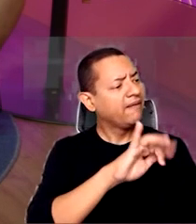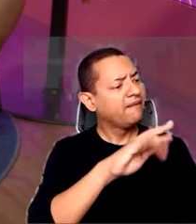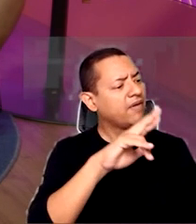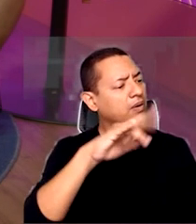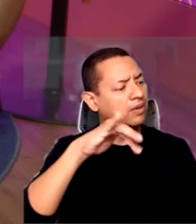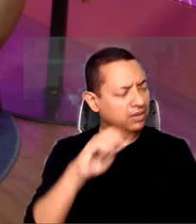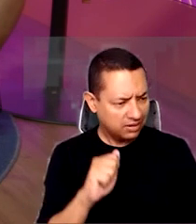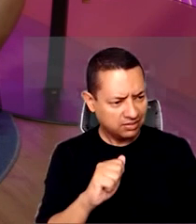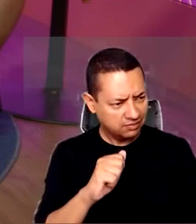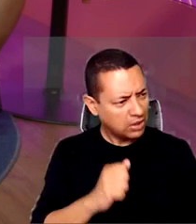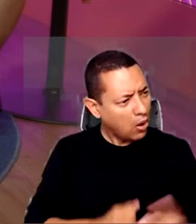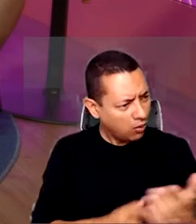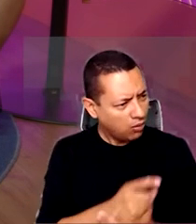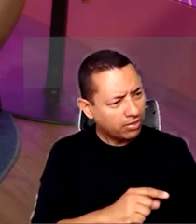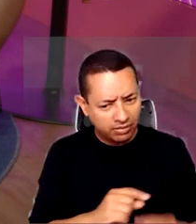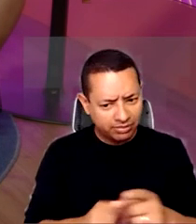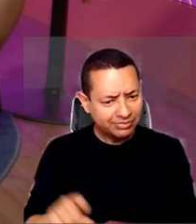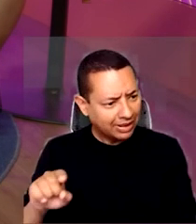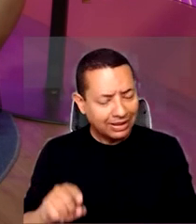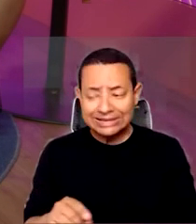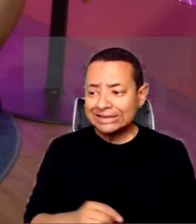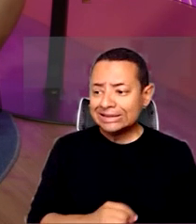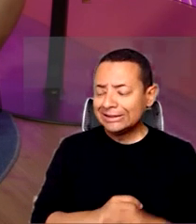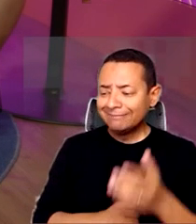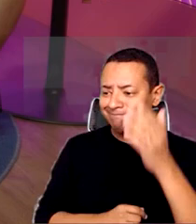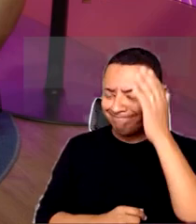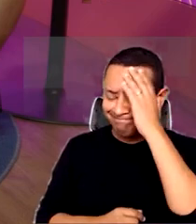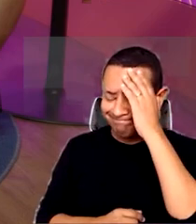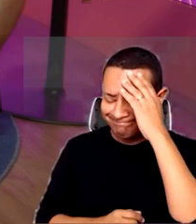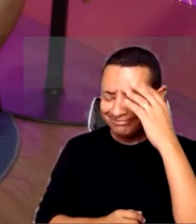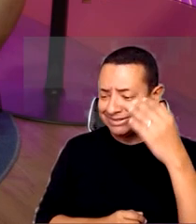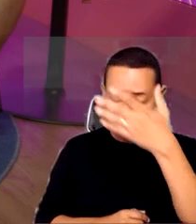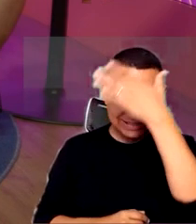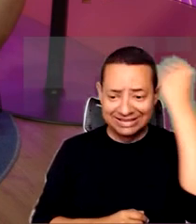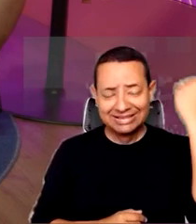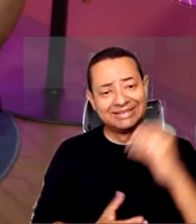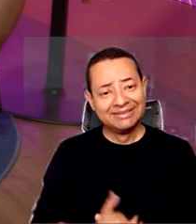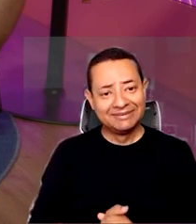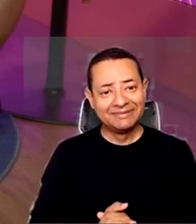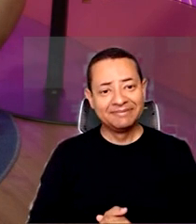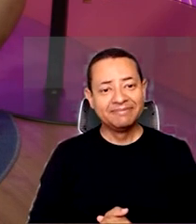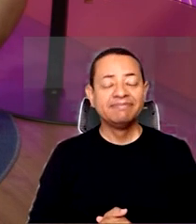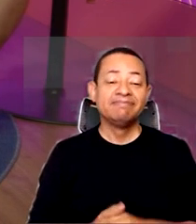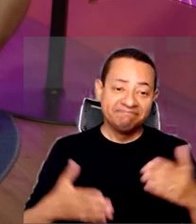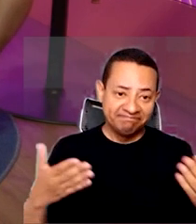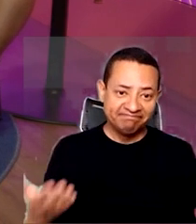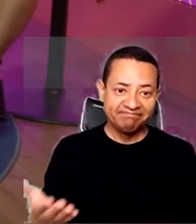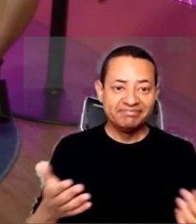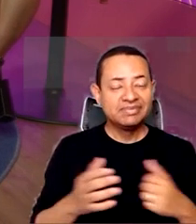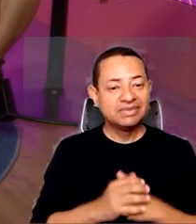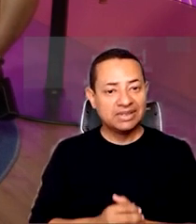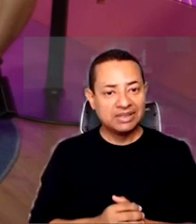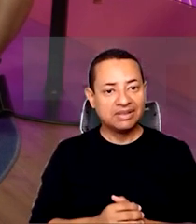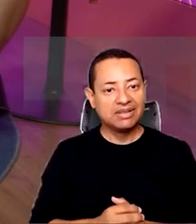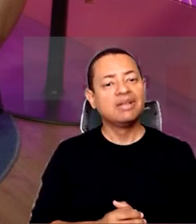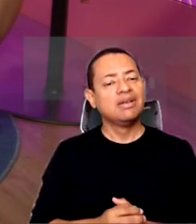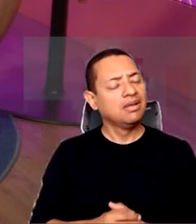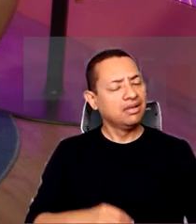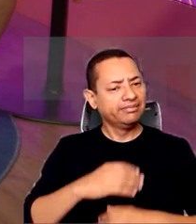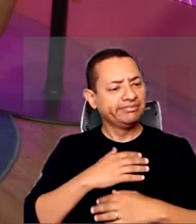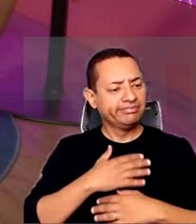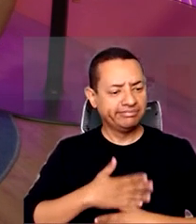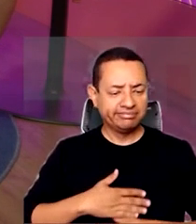Verônica você não comprou tal produto eu falo ai meu Deus não comprei mesmo então é realmente